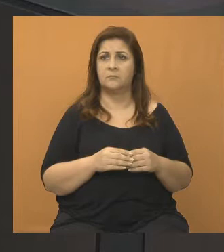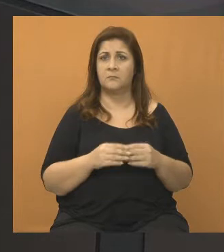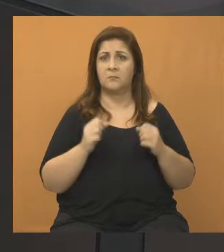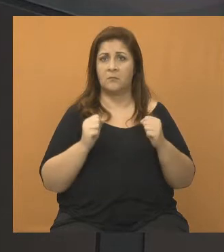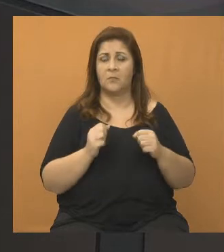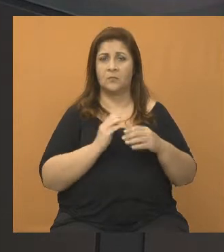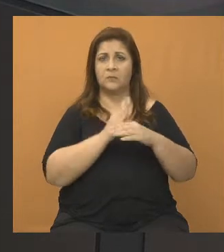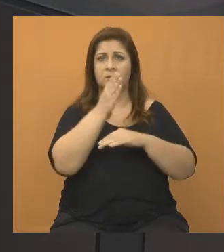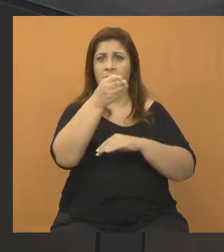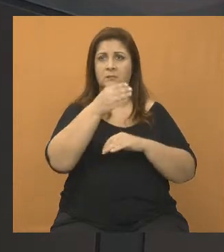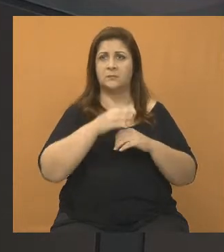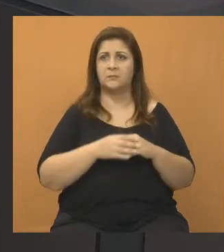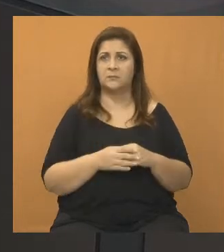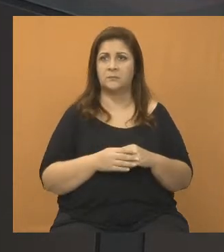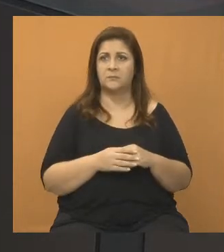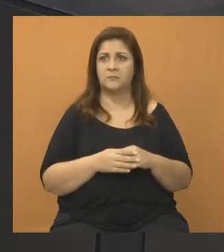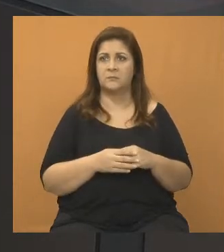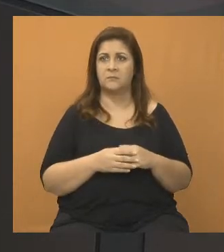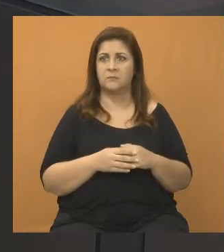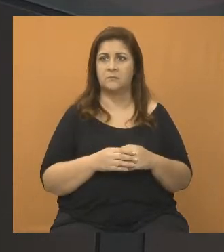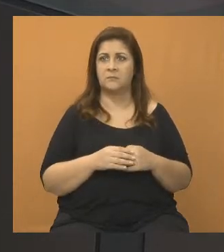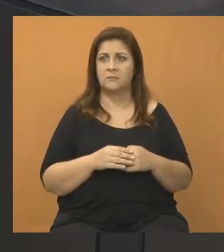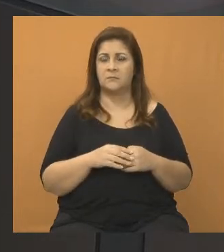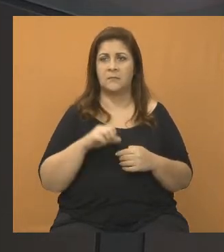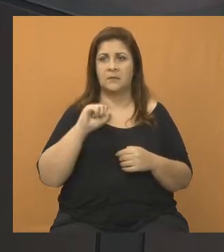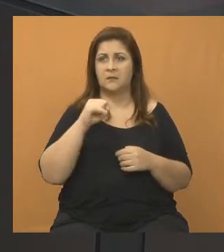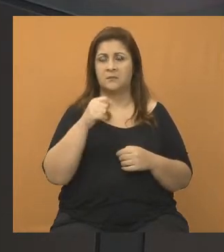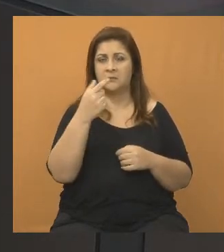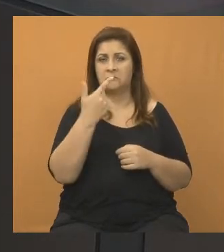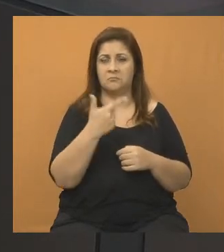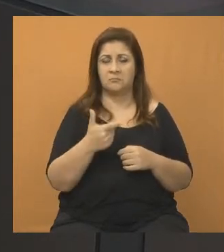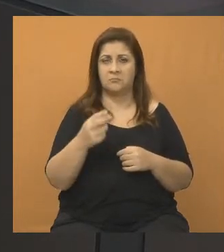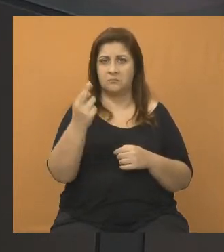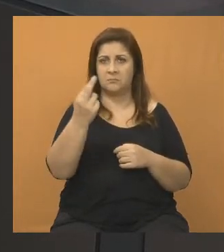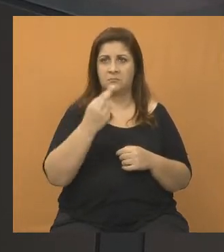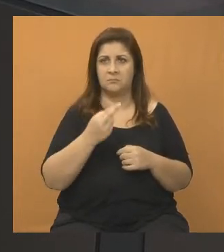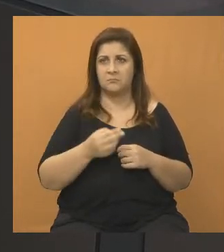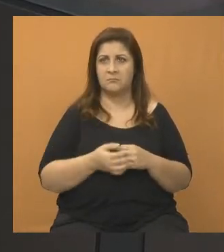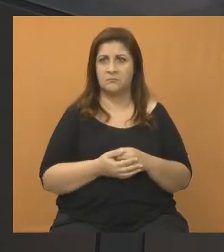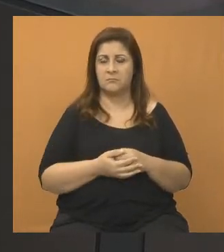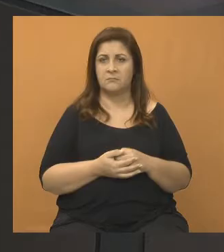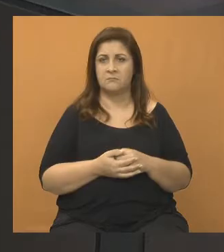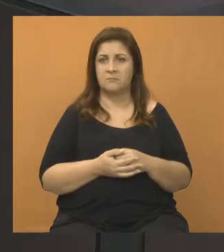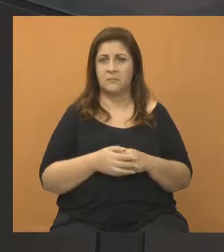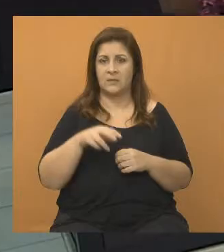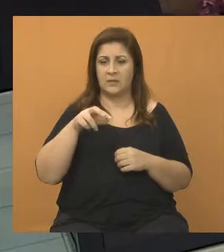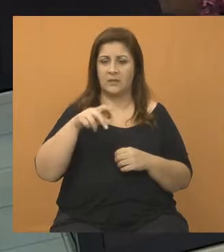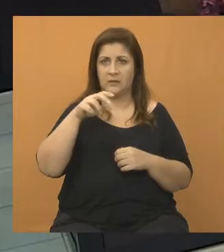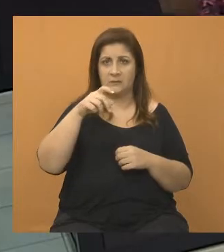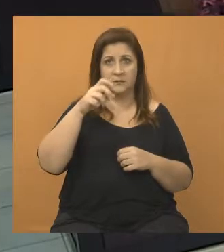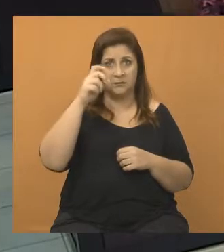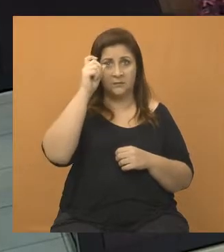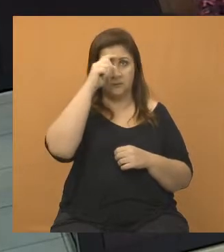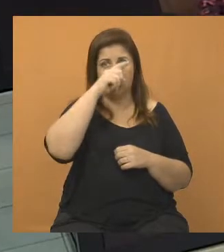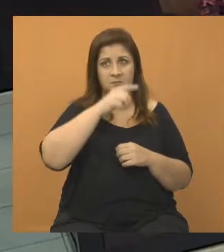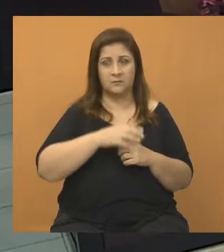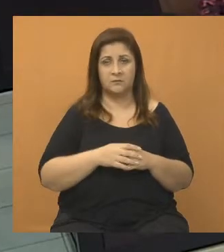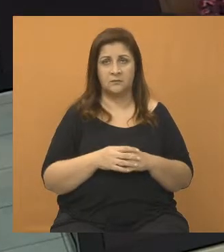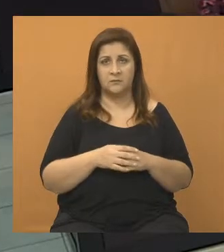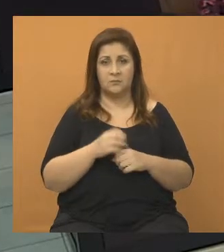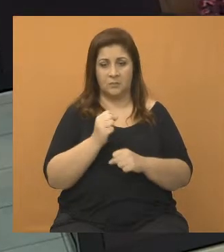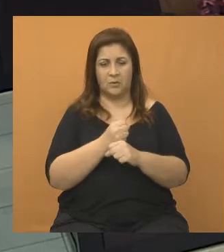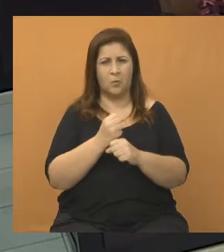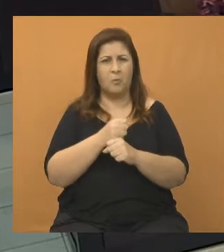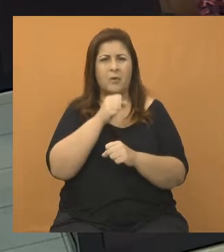poderiam adequar mais as pessoas. Então, não tem problema, se não tem resposta, uma escadaria que até é ruim de acessar, uma obra